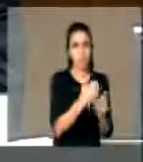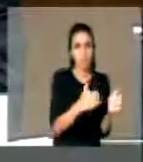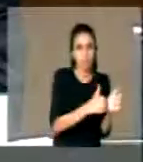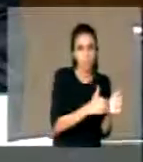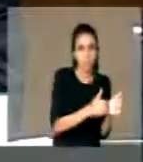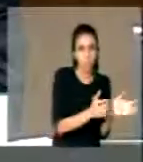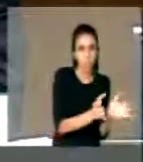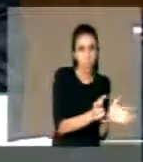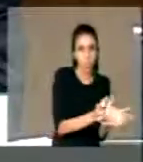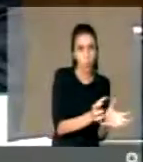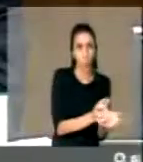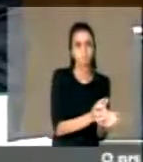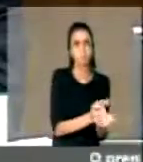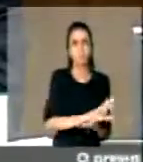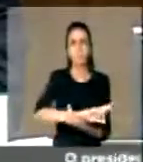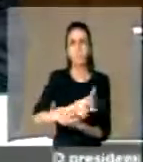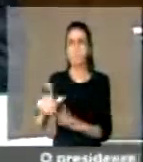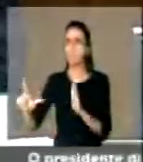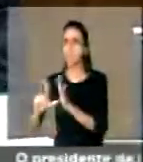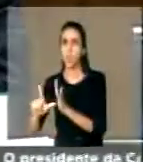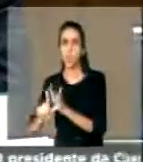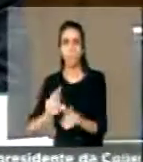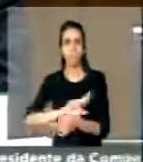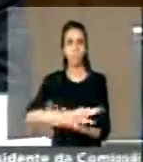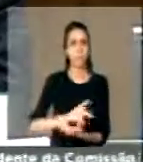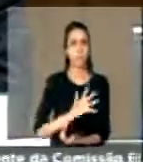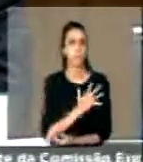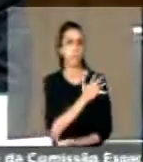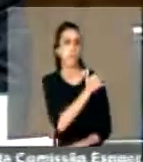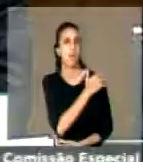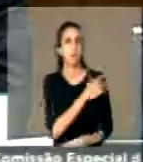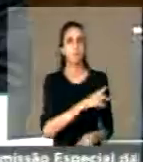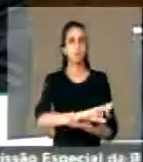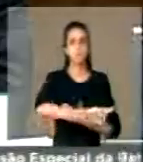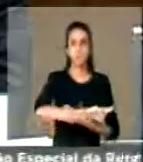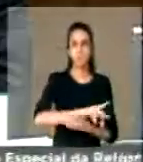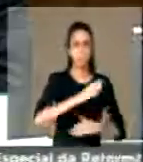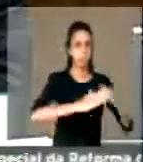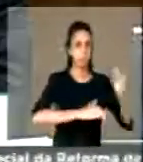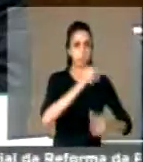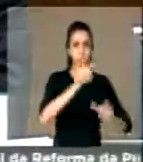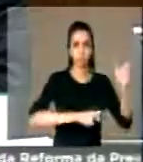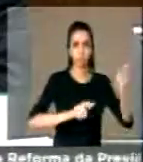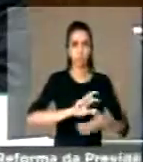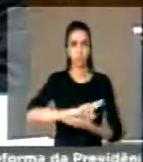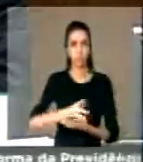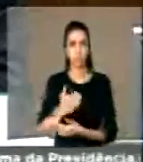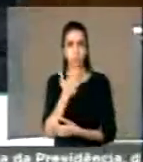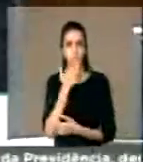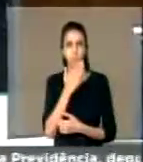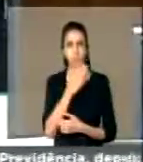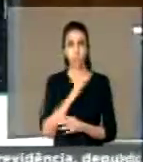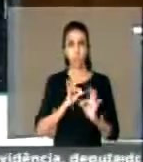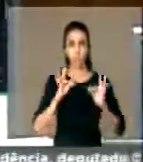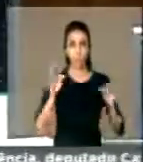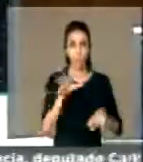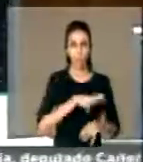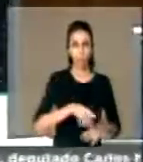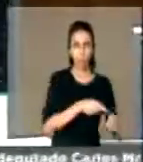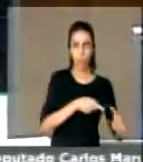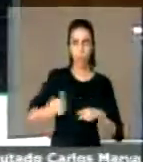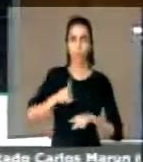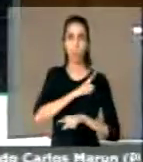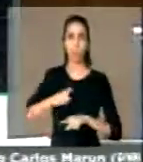entre comerciantes, militares, profissionais liberais e proprietários rurais, contra o governo absolutista